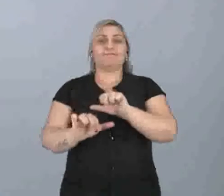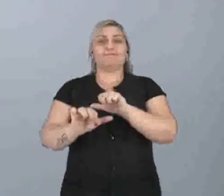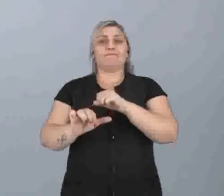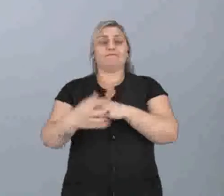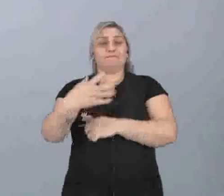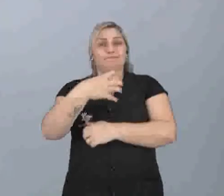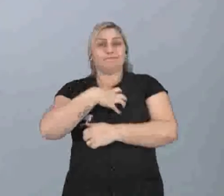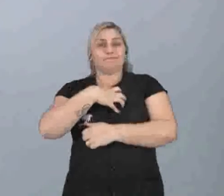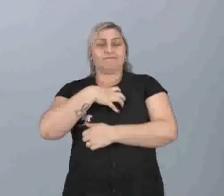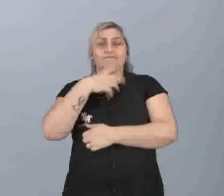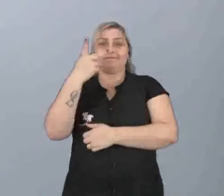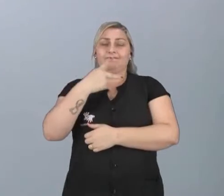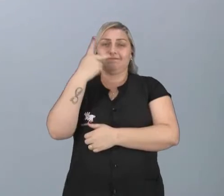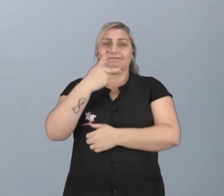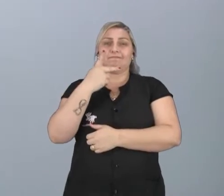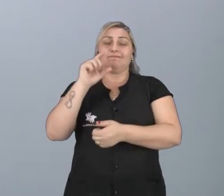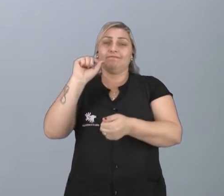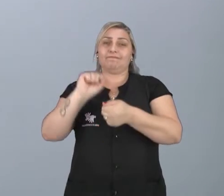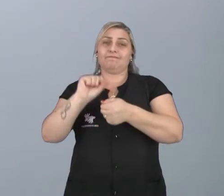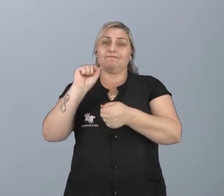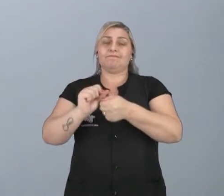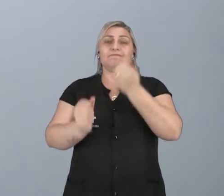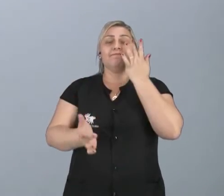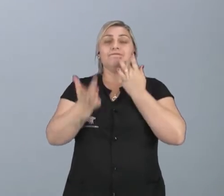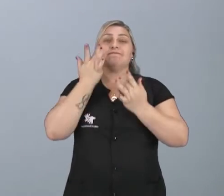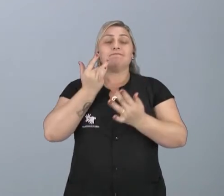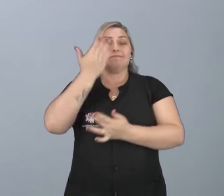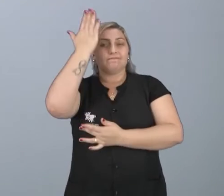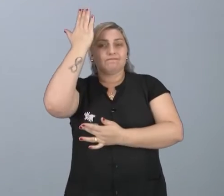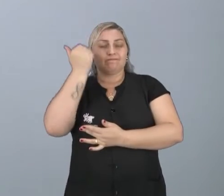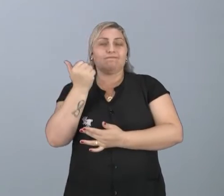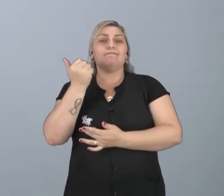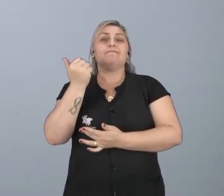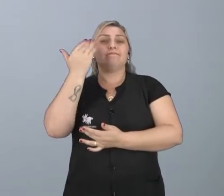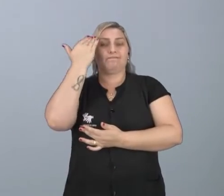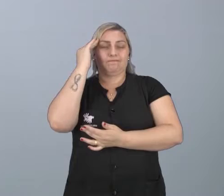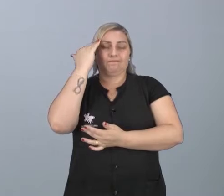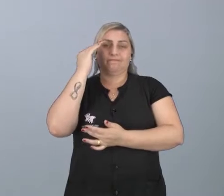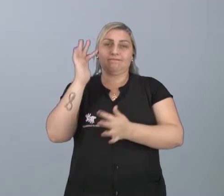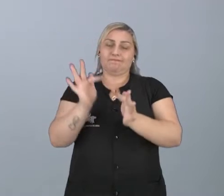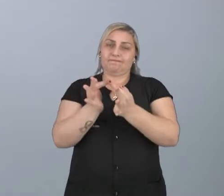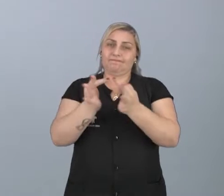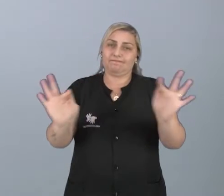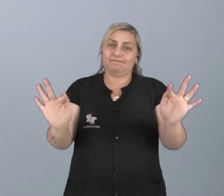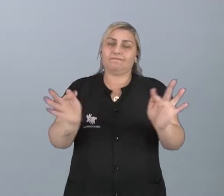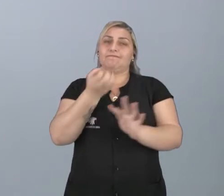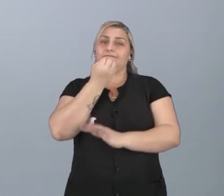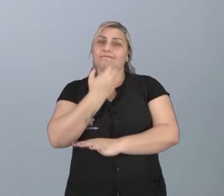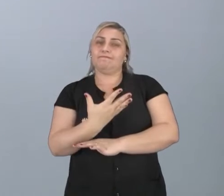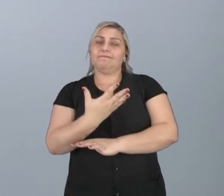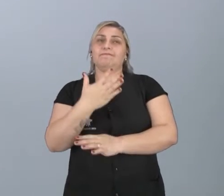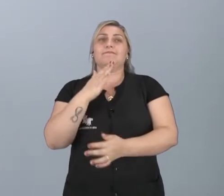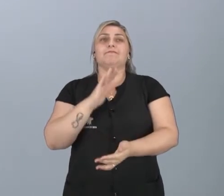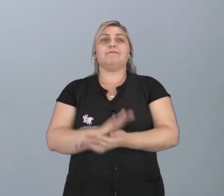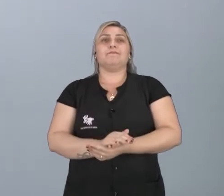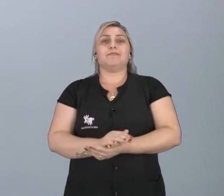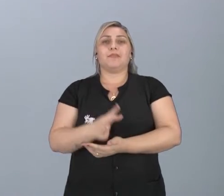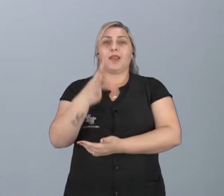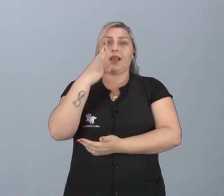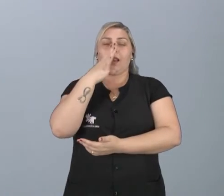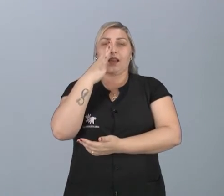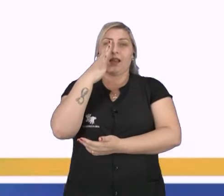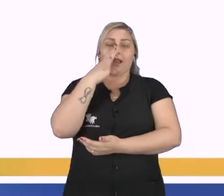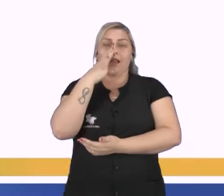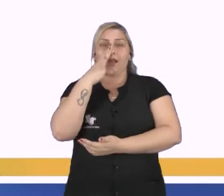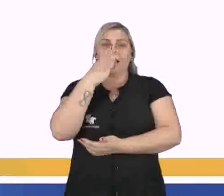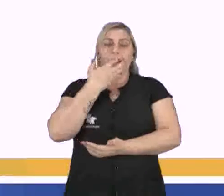Tá certo? Quem vai estudar aí um teatro, ele vai saber interpretar essa frase aí muito bem. Admiração por parte